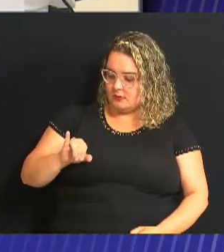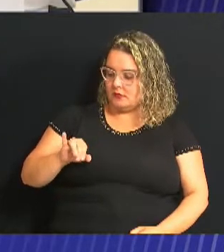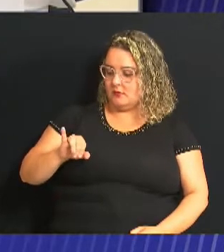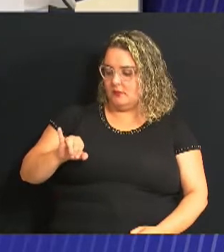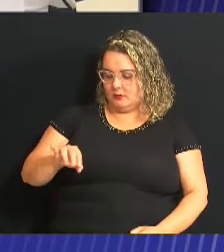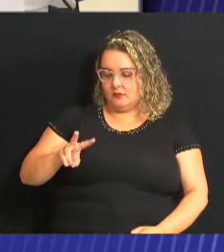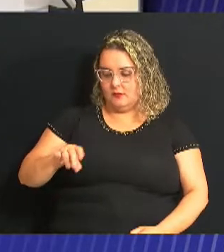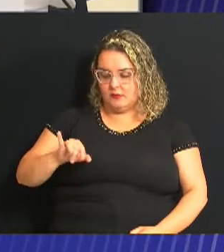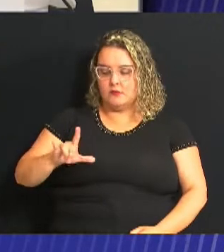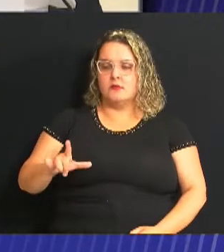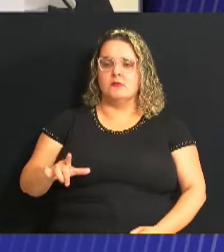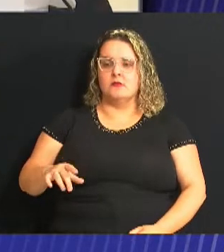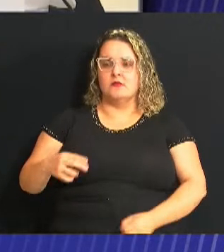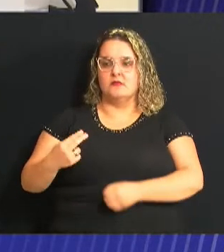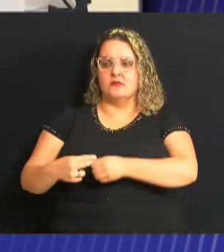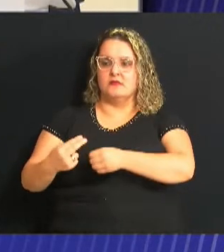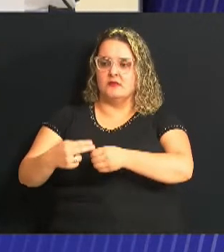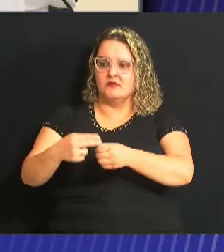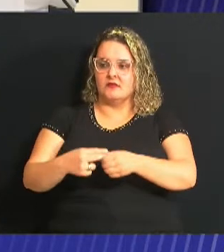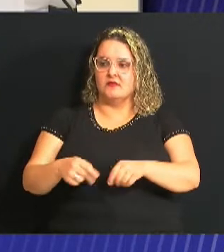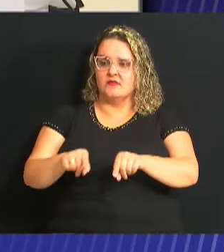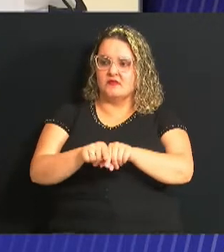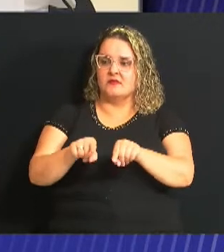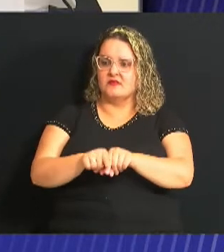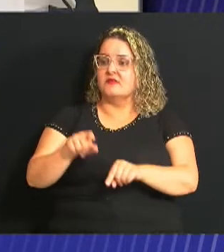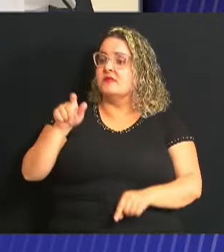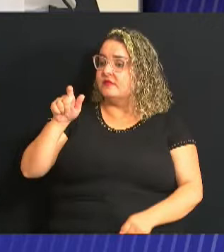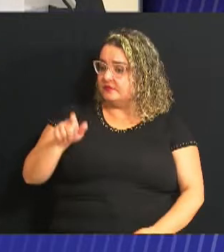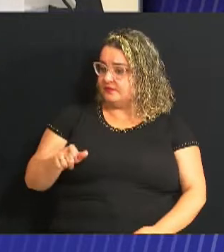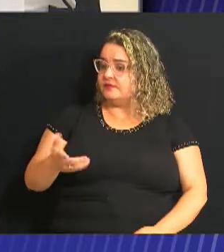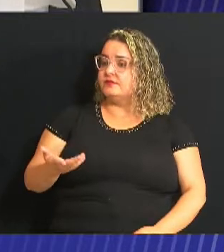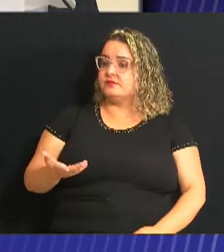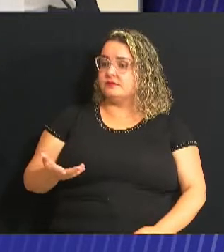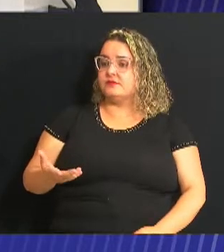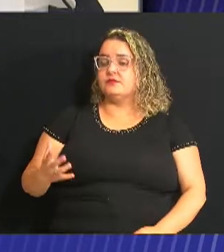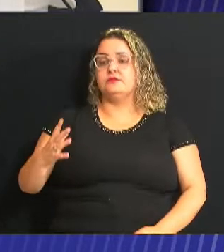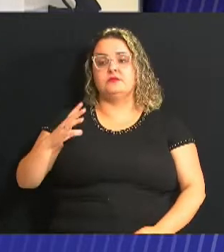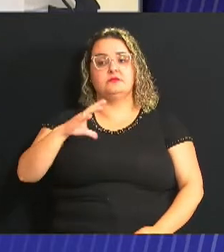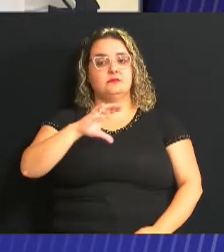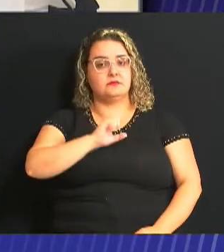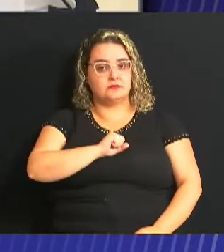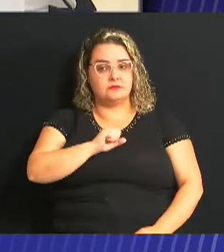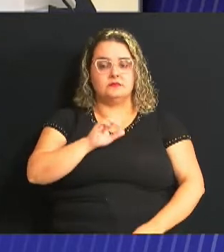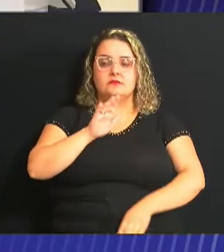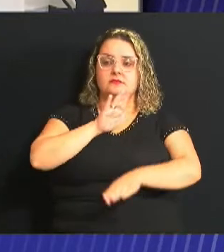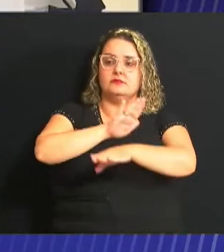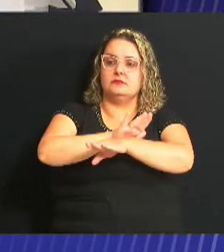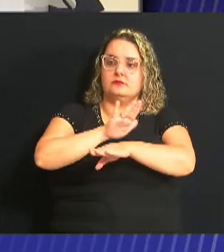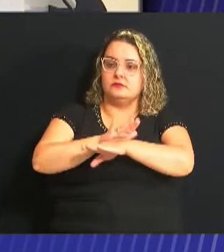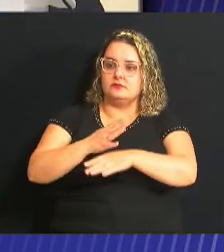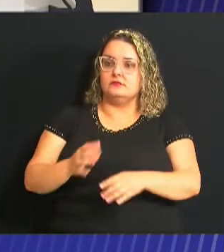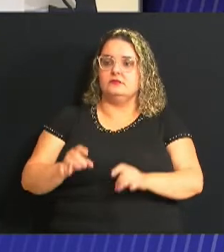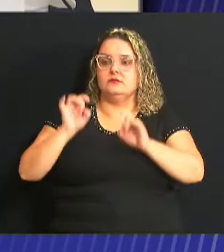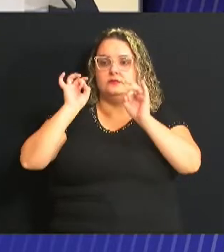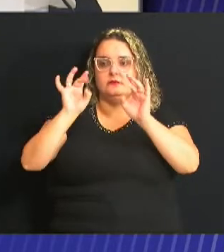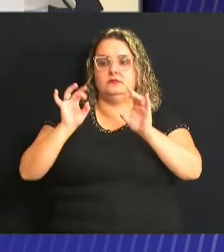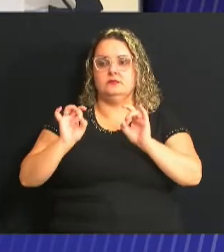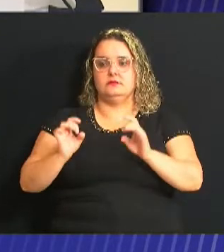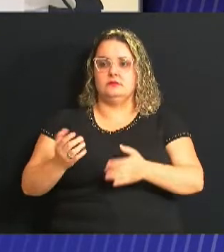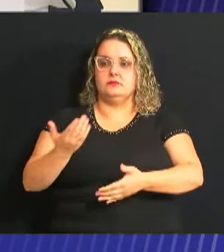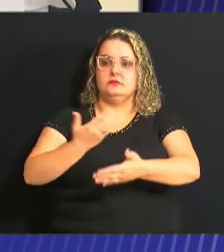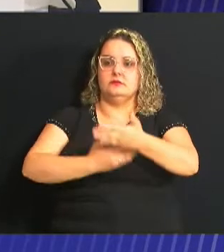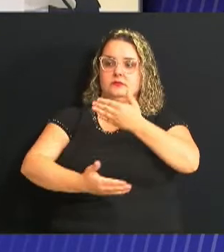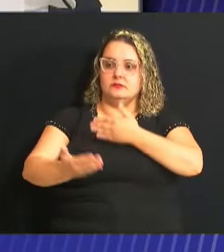de Campinas. Mas também é uma pessoa que gosta de ajudar, especialmente